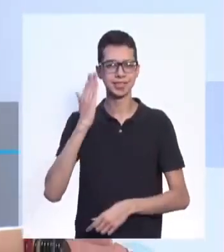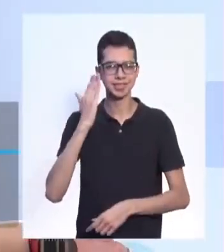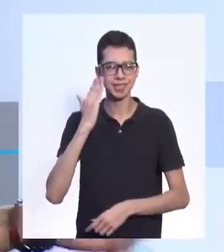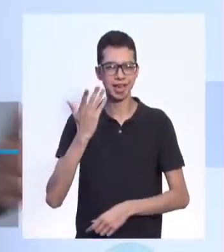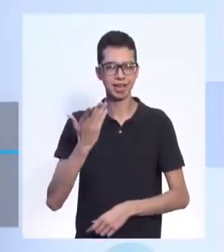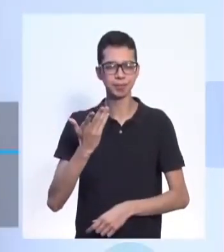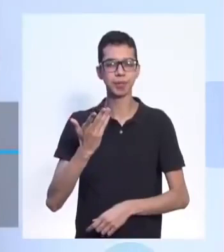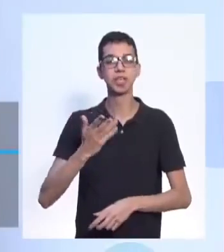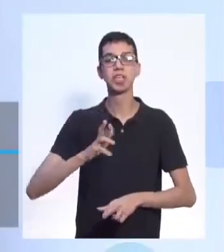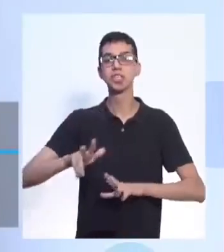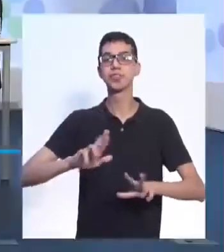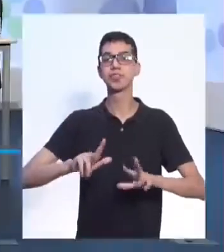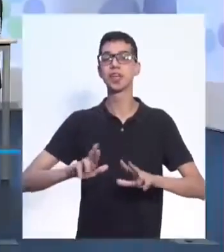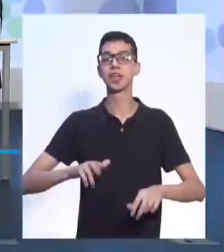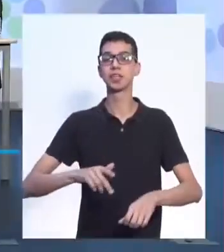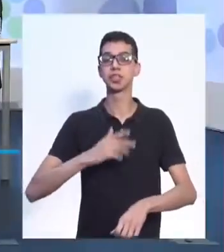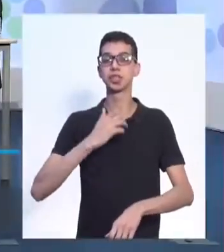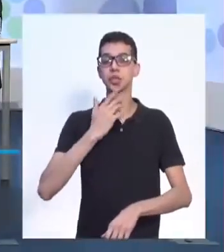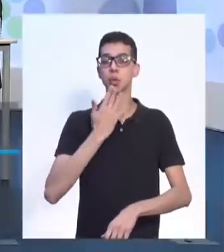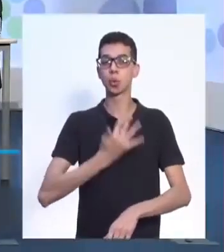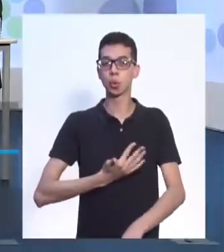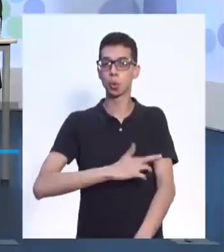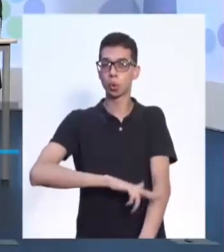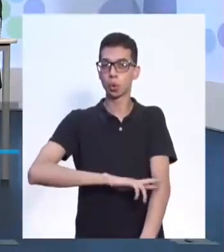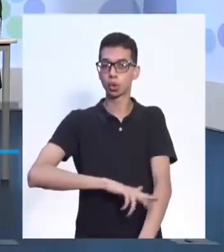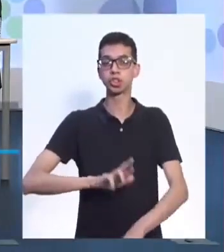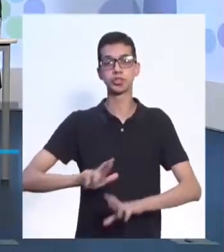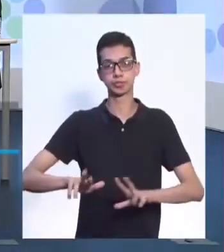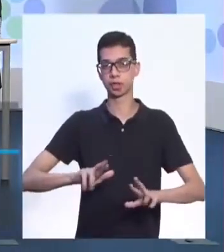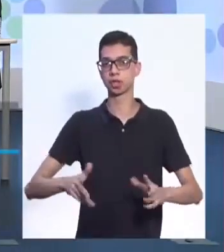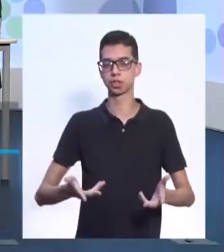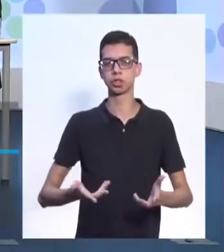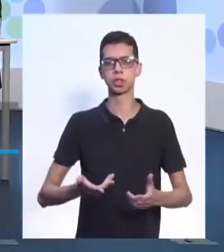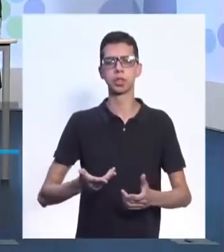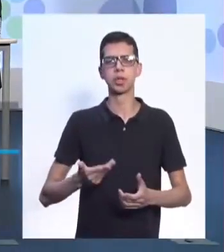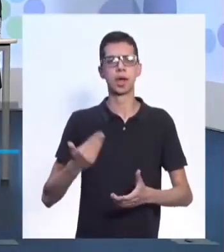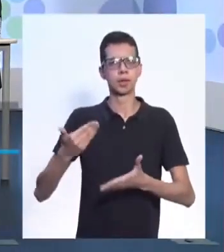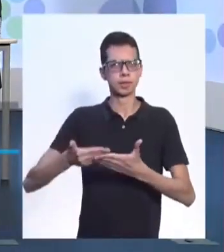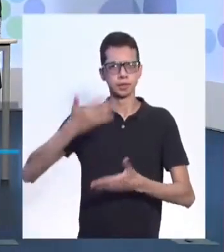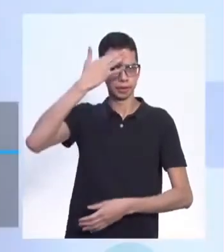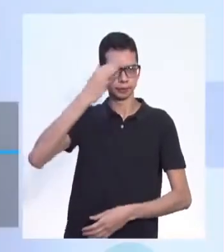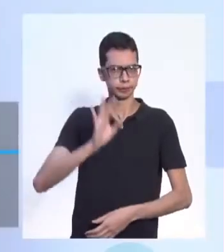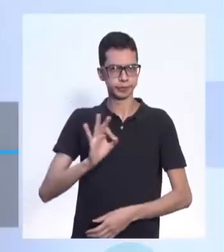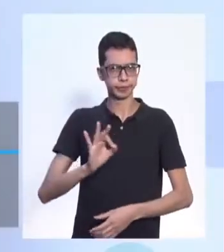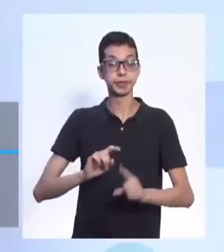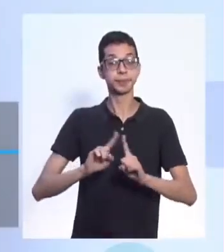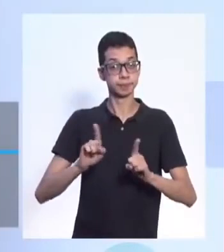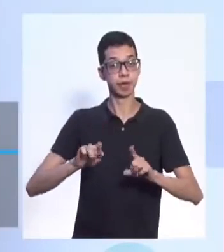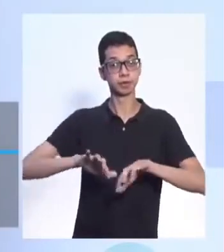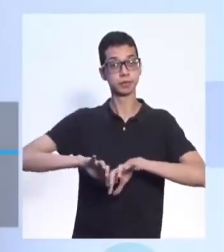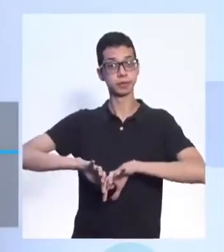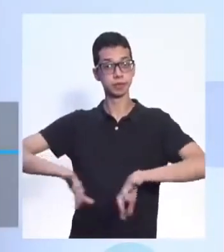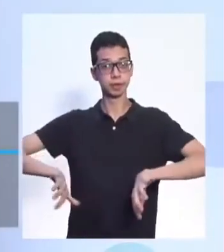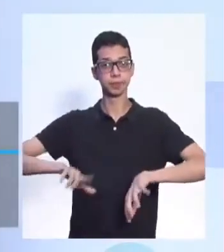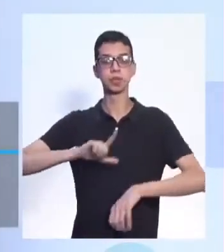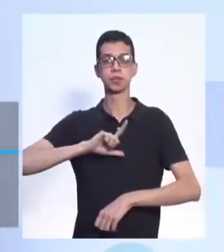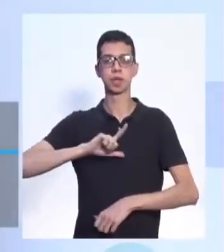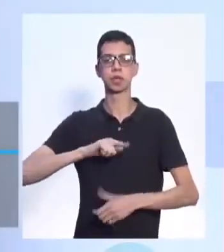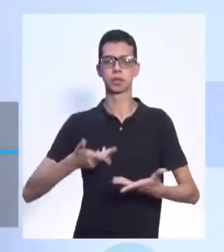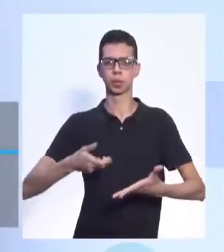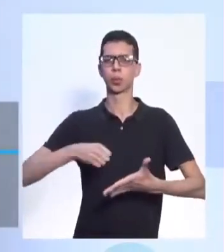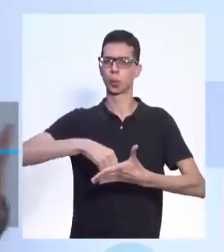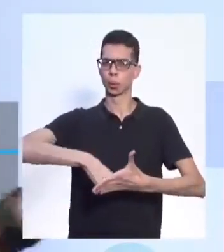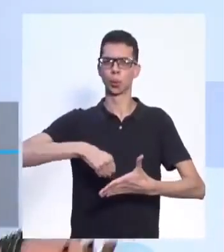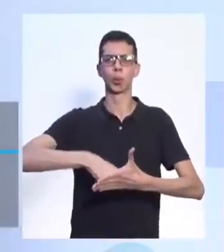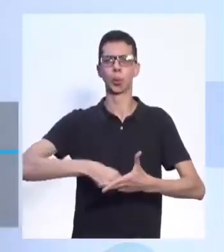para as pessoas isso, que até hoje a gente ainda não entendeu, mas existia toda essa separação. E essa luta é uma luta constante, porque